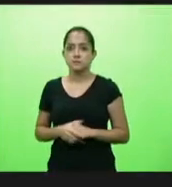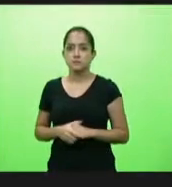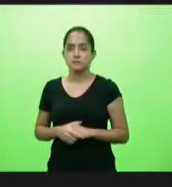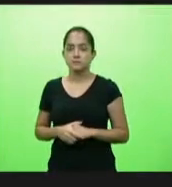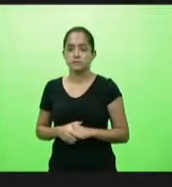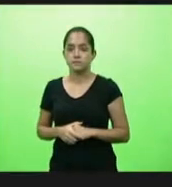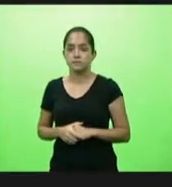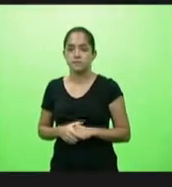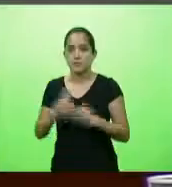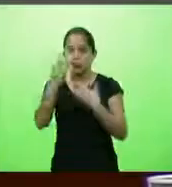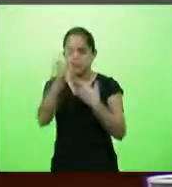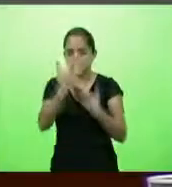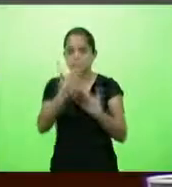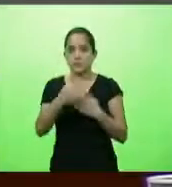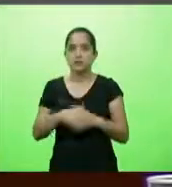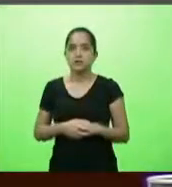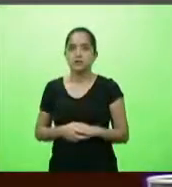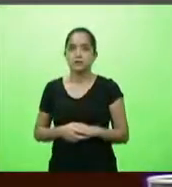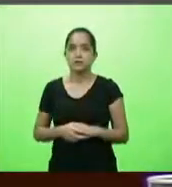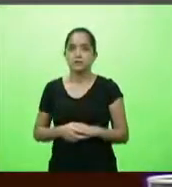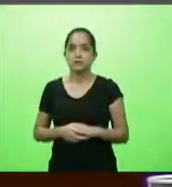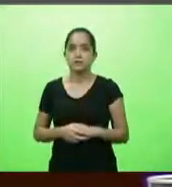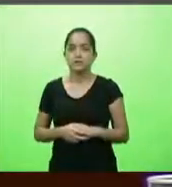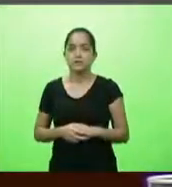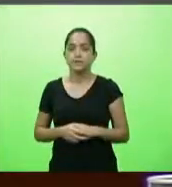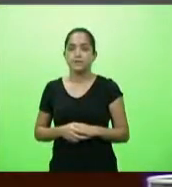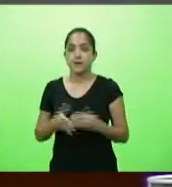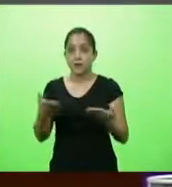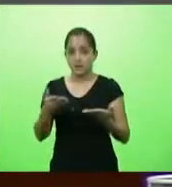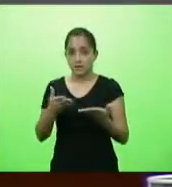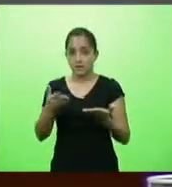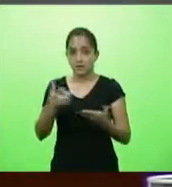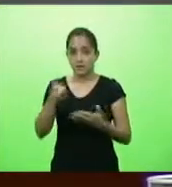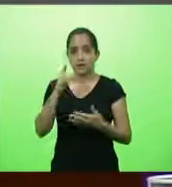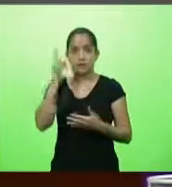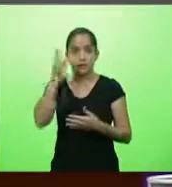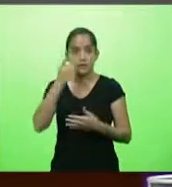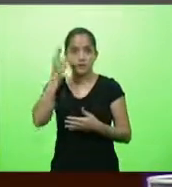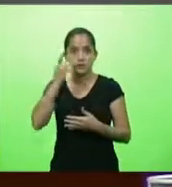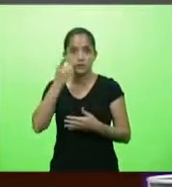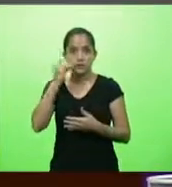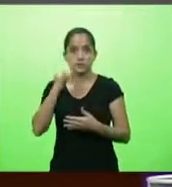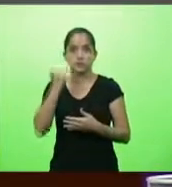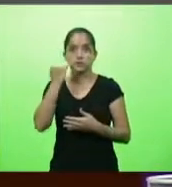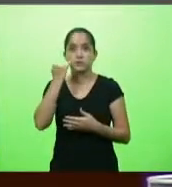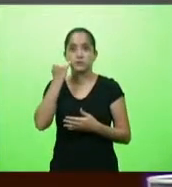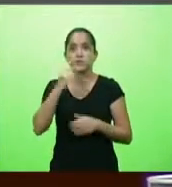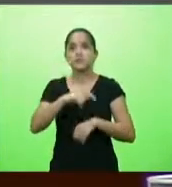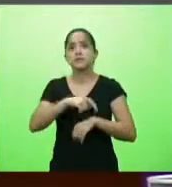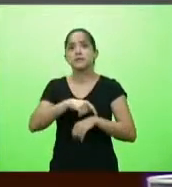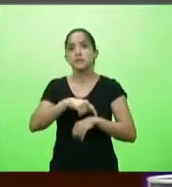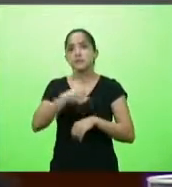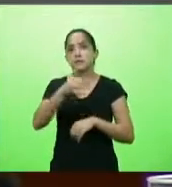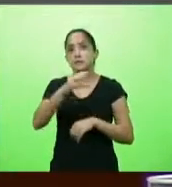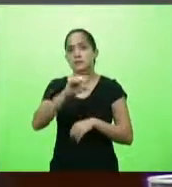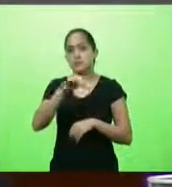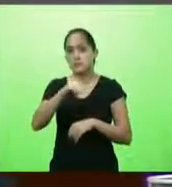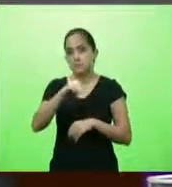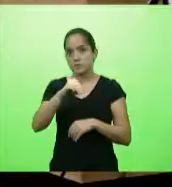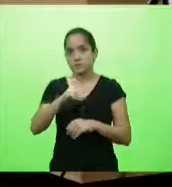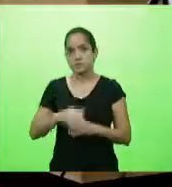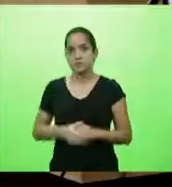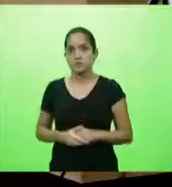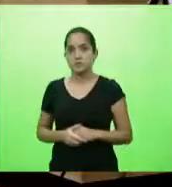Muito obrigado, deputada Luciane Caminati. Próximo orador inscrito é o deputado Gessé Lopes, que tem o tempo de até 10 minutos para a sua